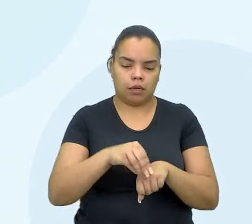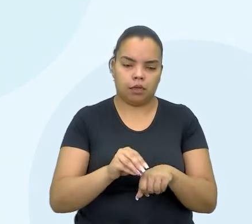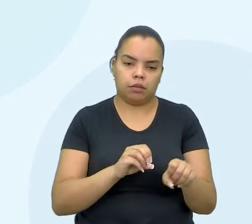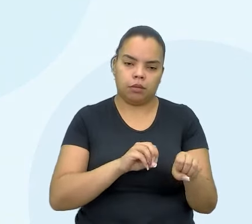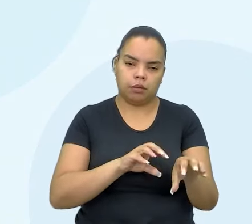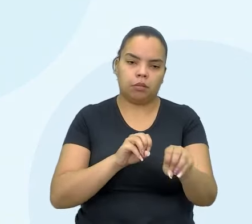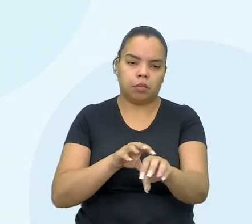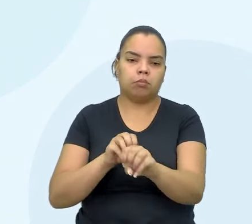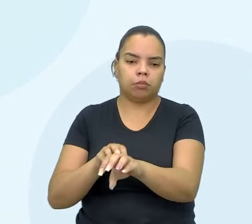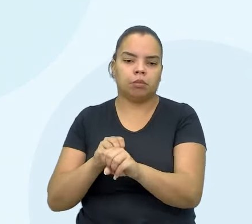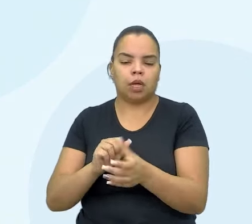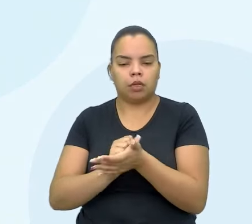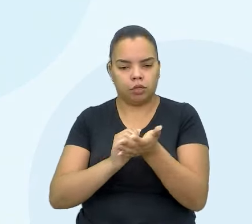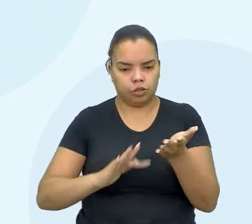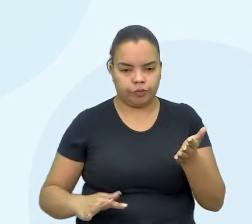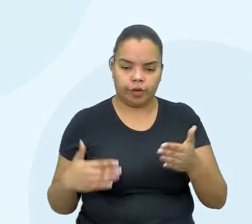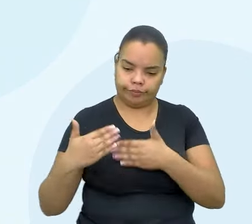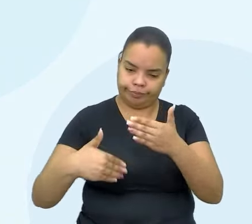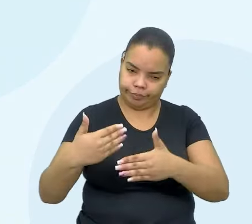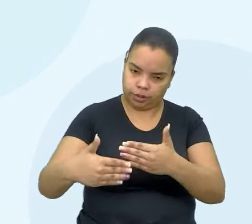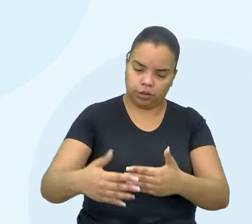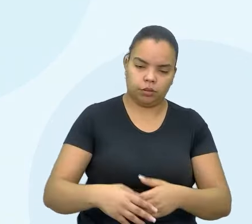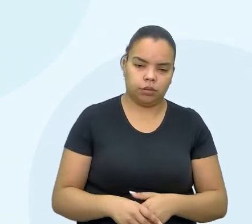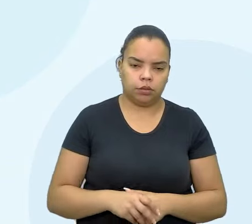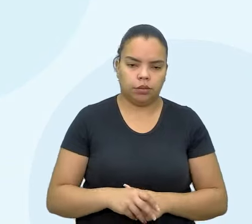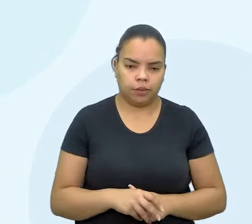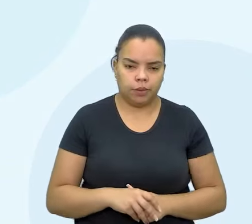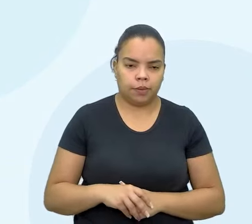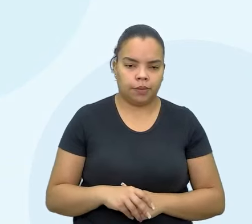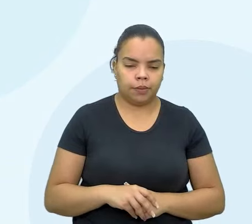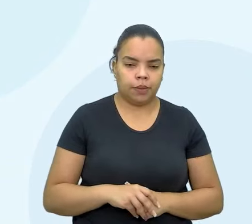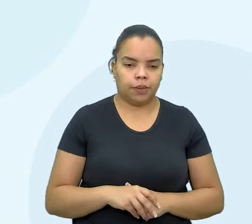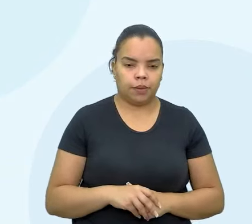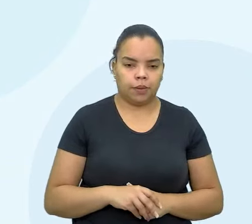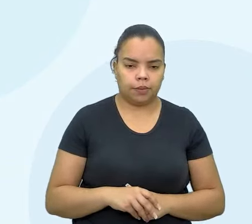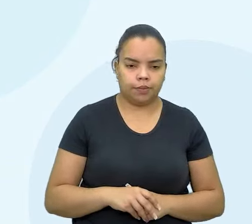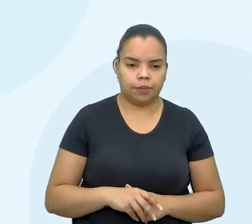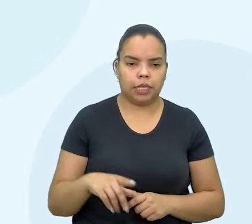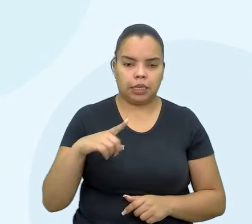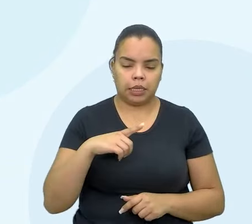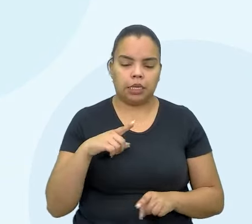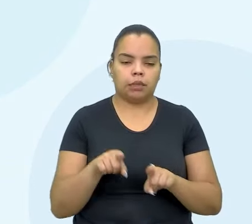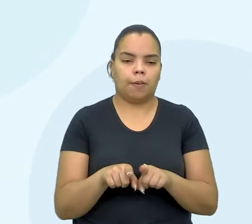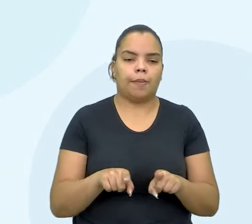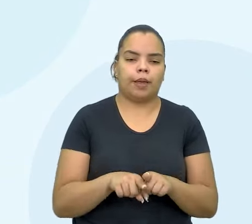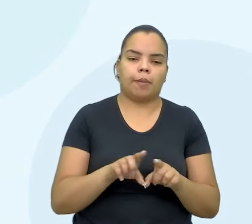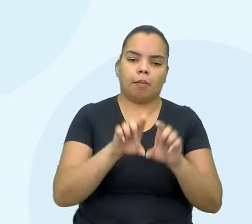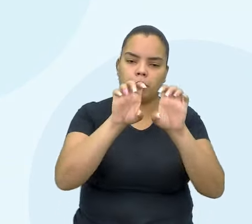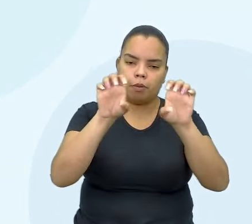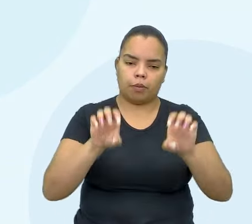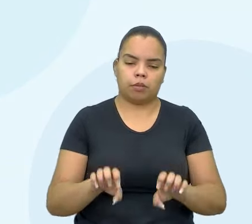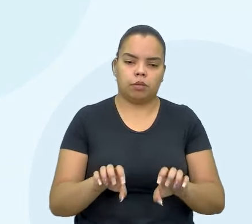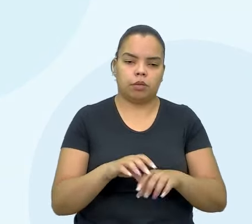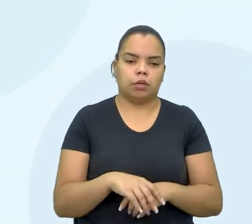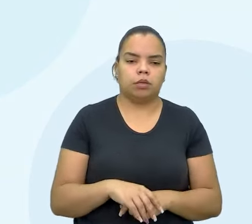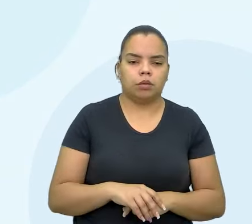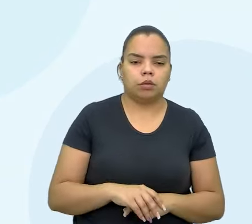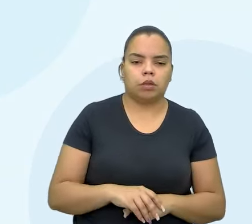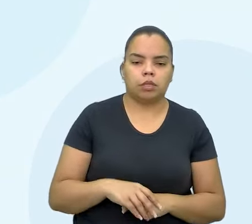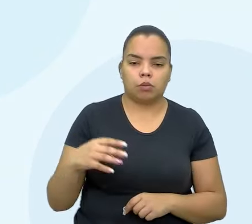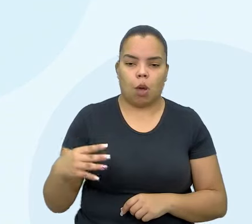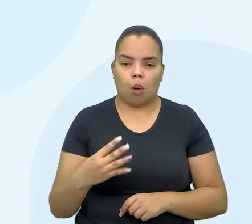aplicados durante essas atividades. Nós temos aí os eixos estruturantes, que são divididos em 4